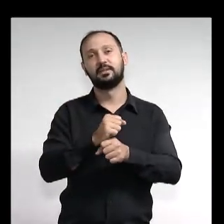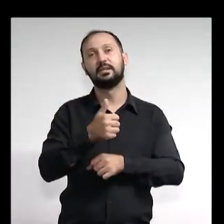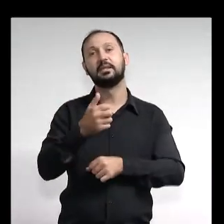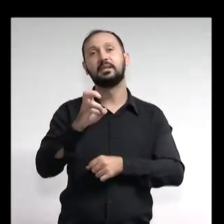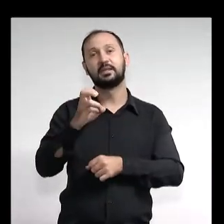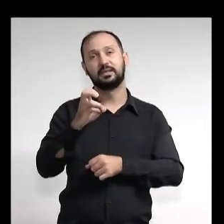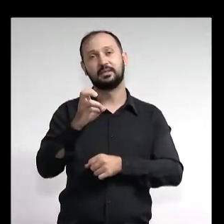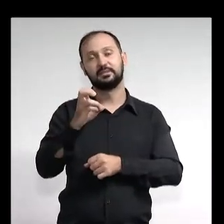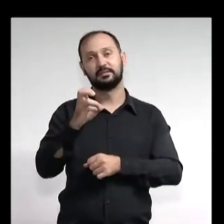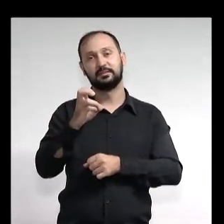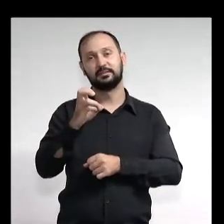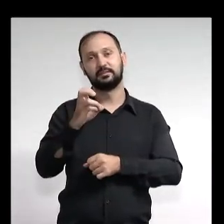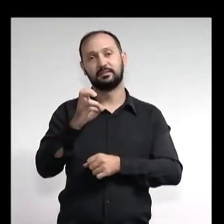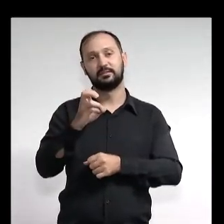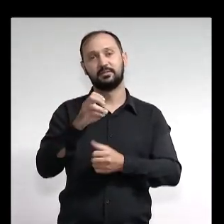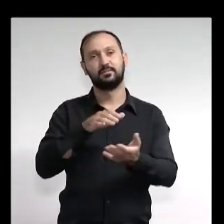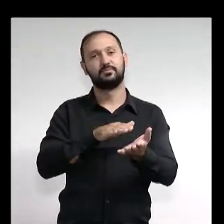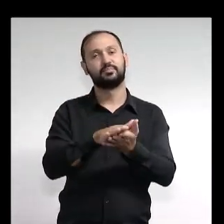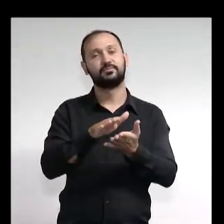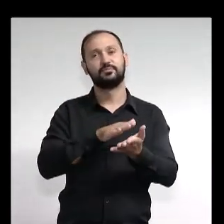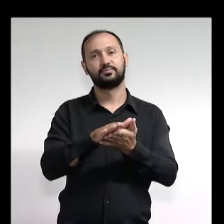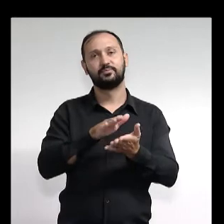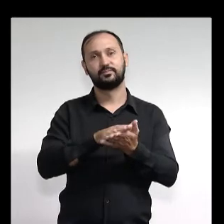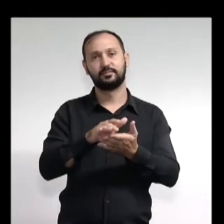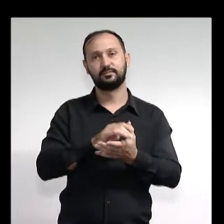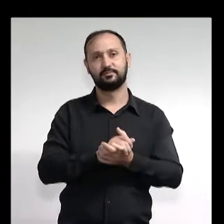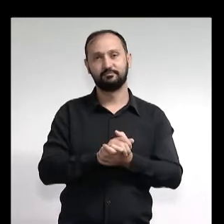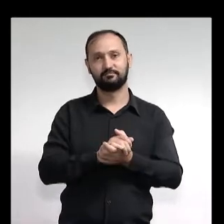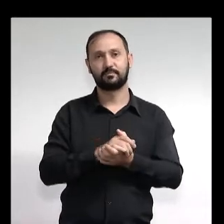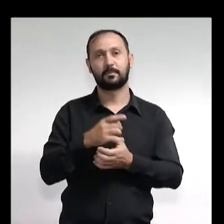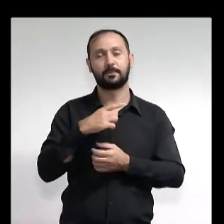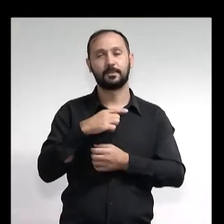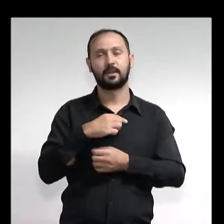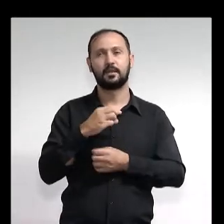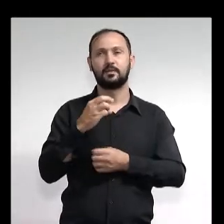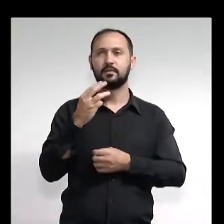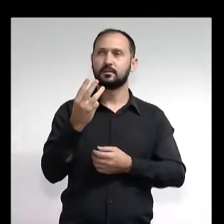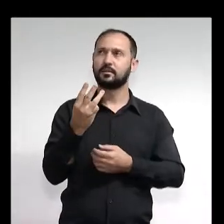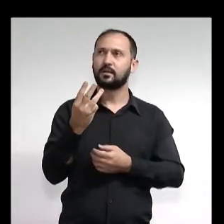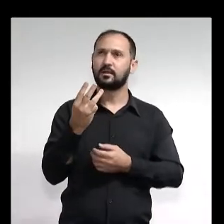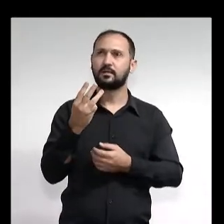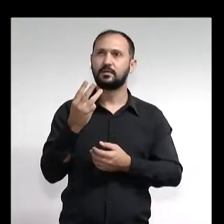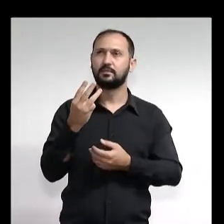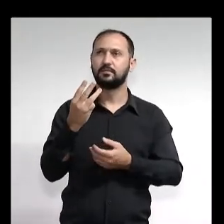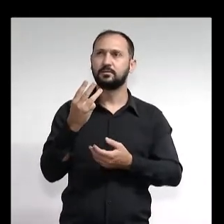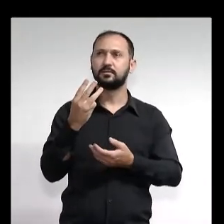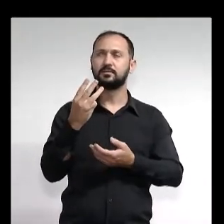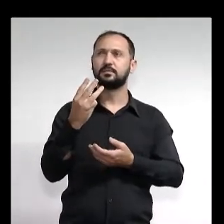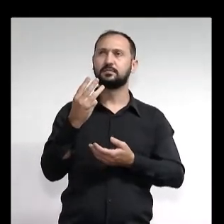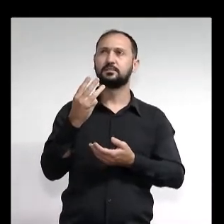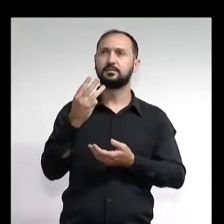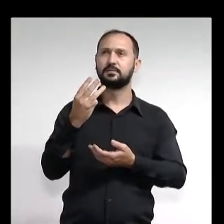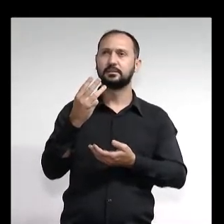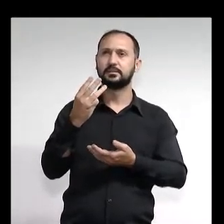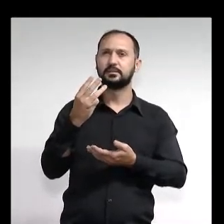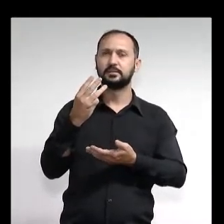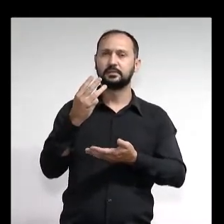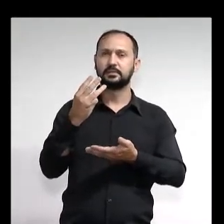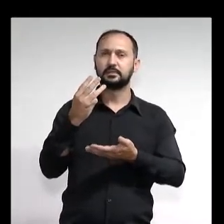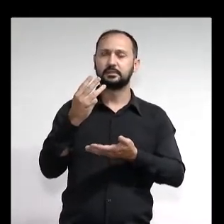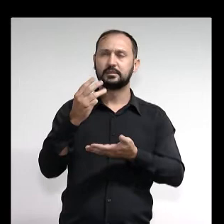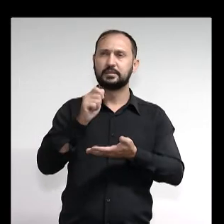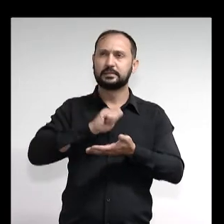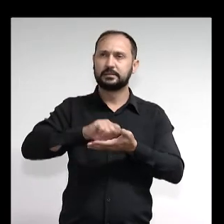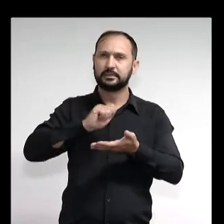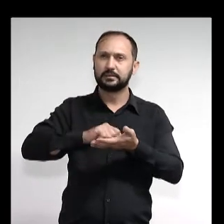2007 a 2018, 11 anos, 15 publicações. E são 3